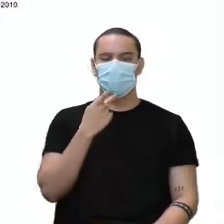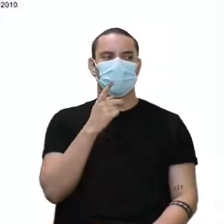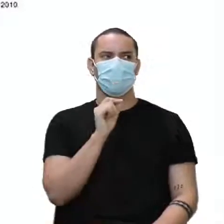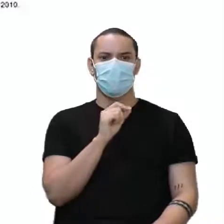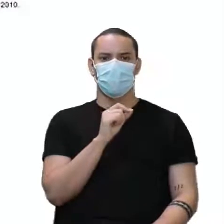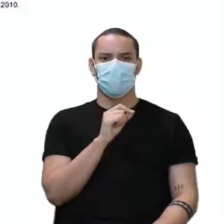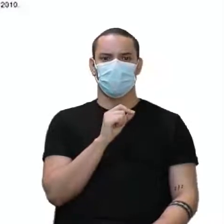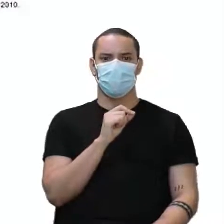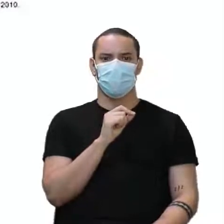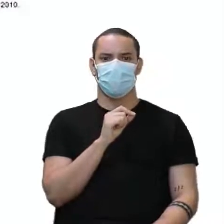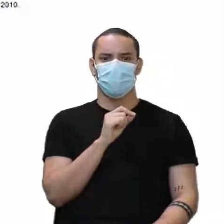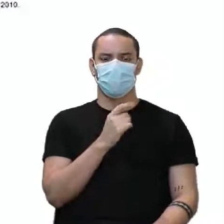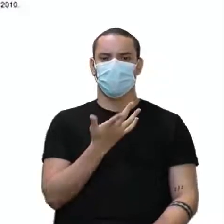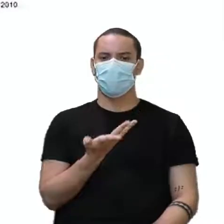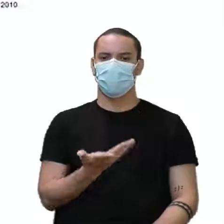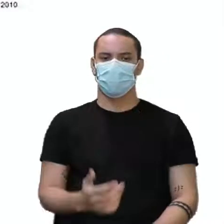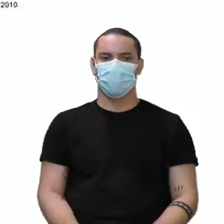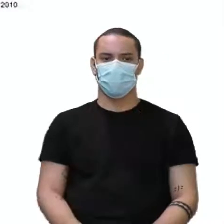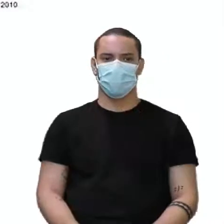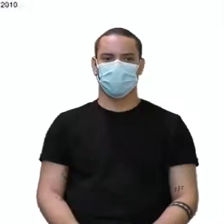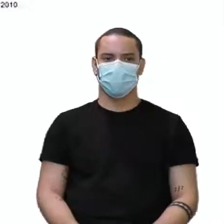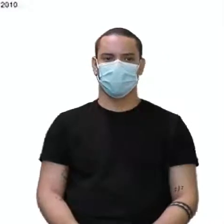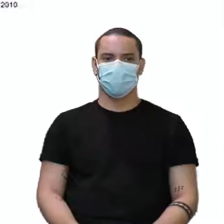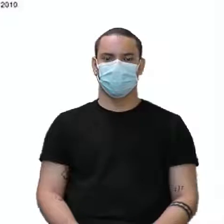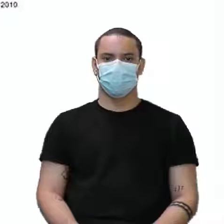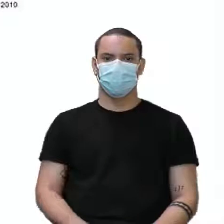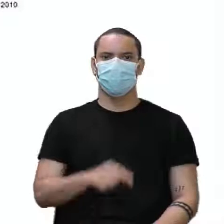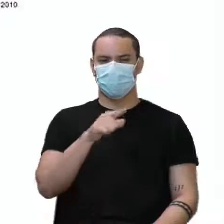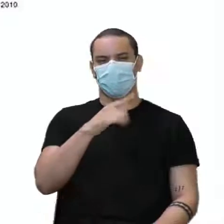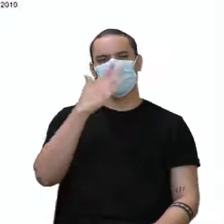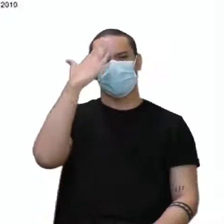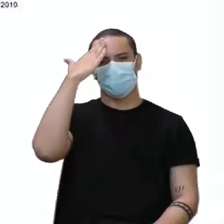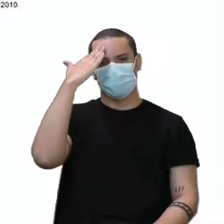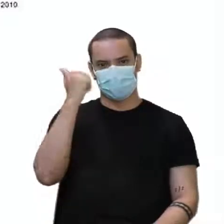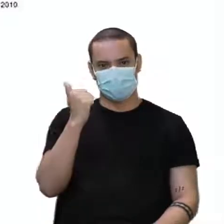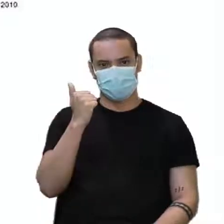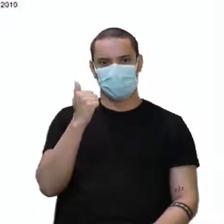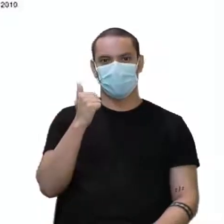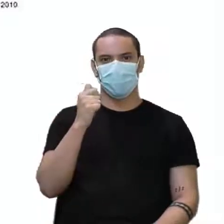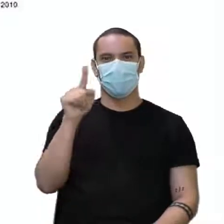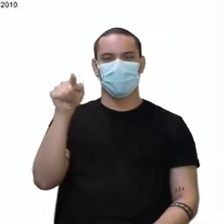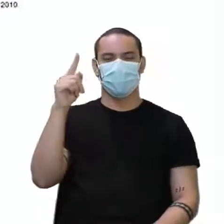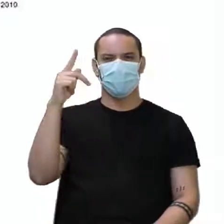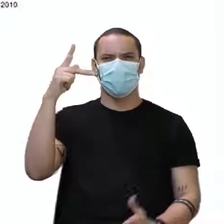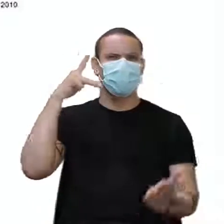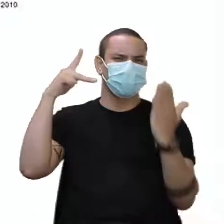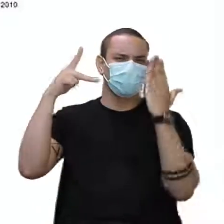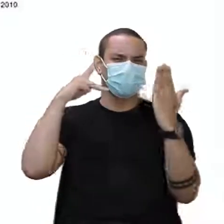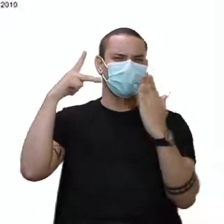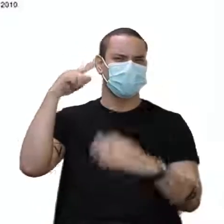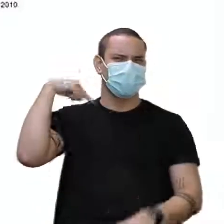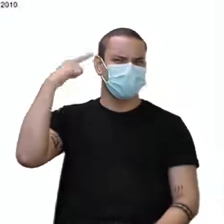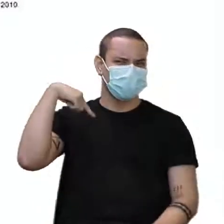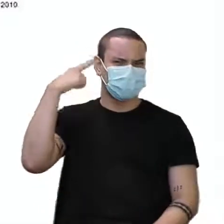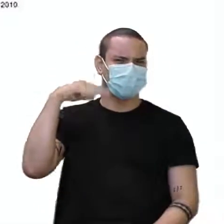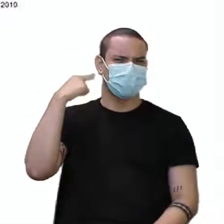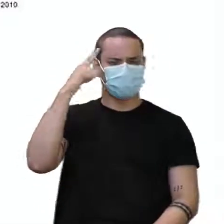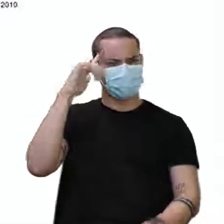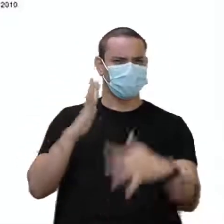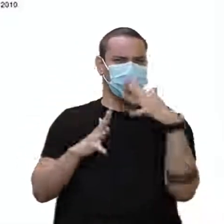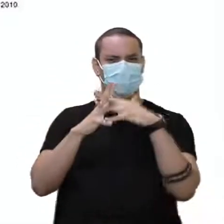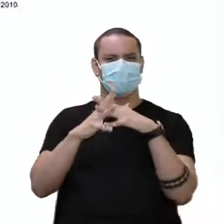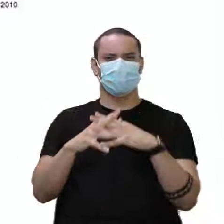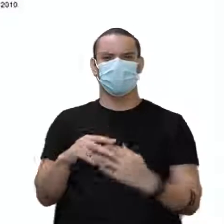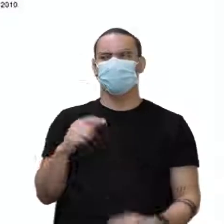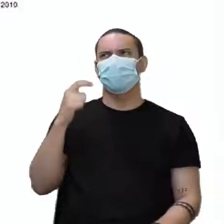Garfield, you know, the cycle. Aí ele fala, você sabe, a psicopata maluca. Aí o